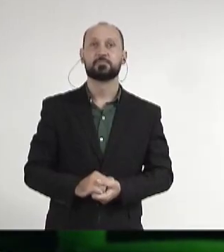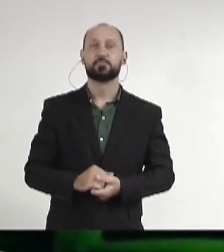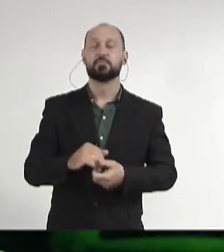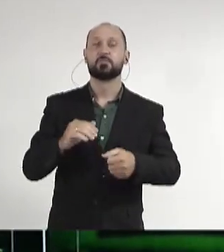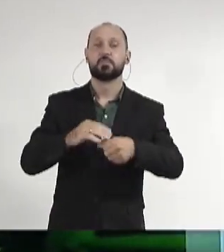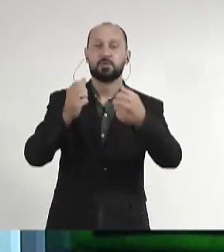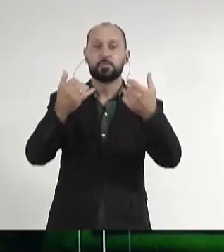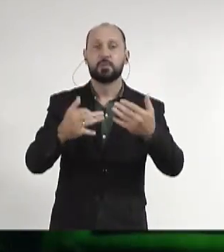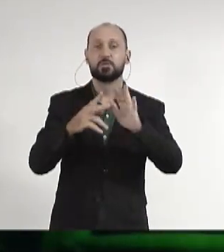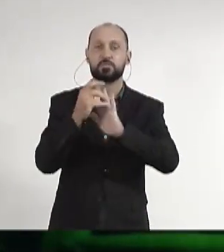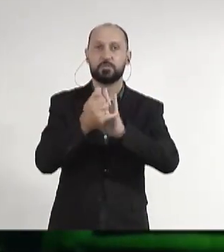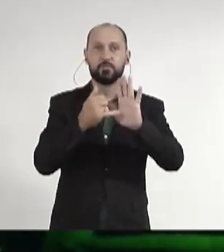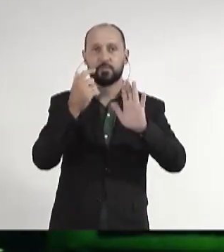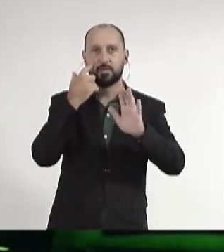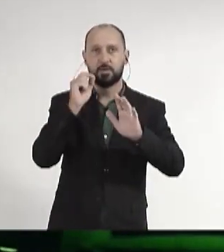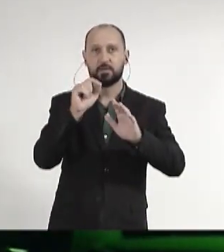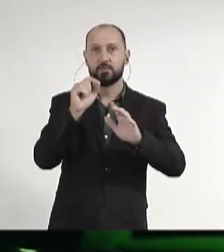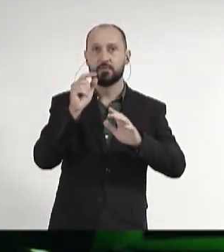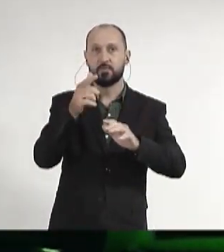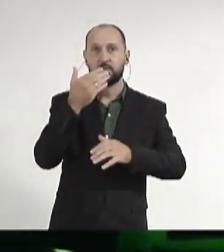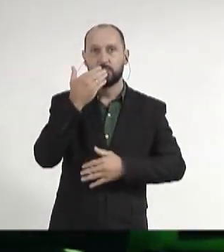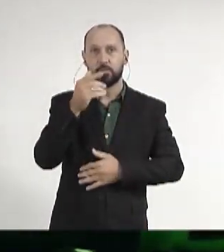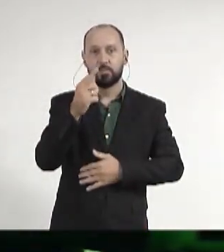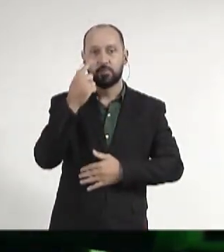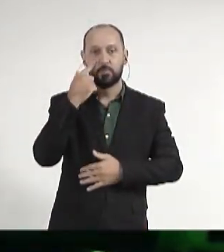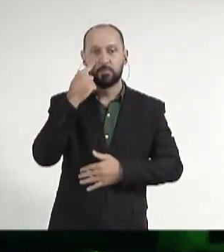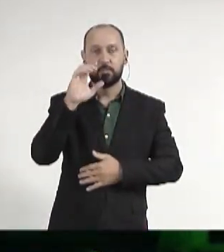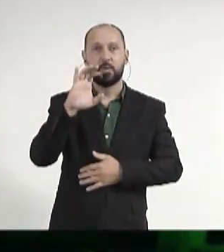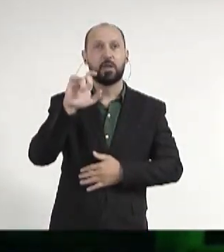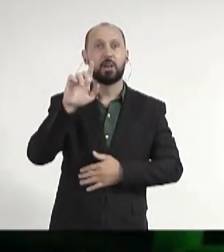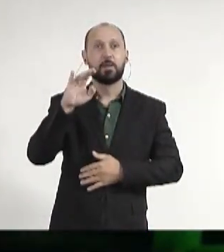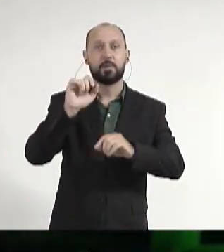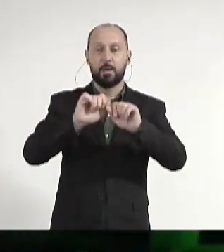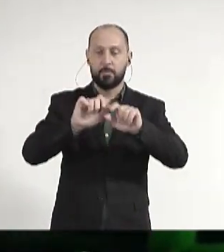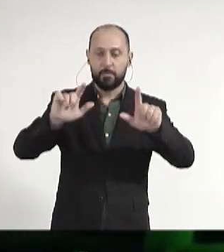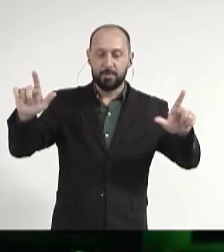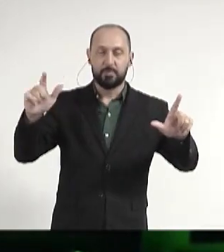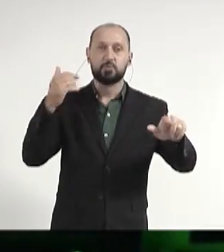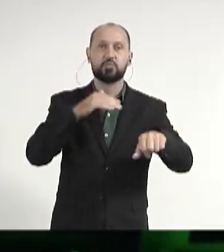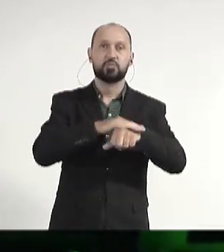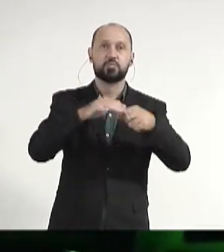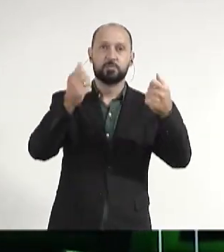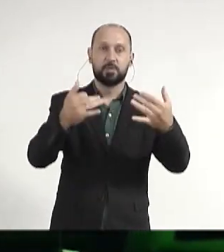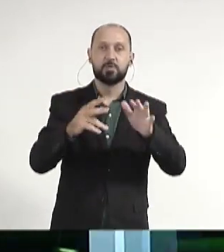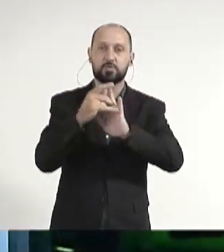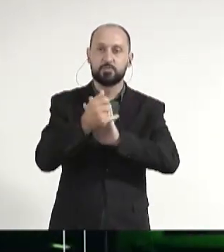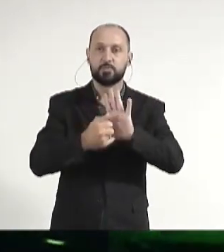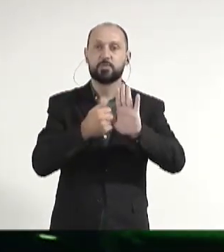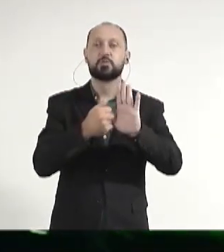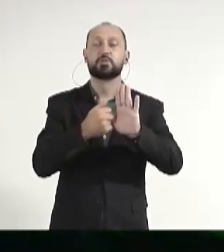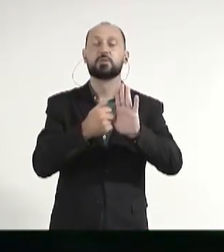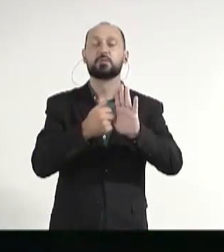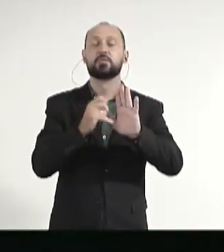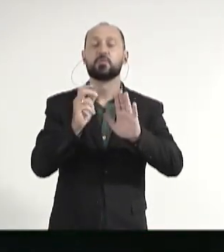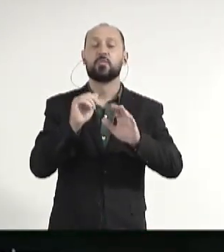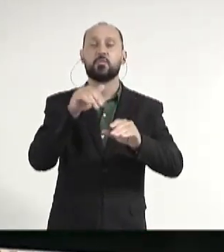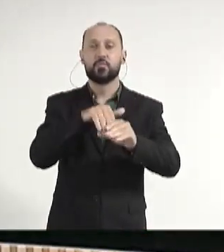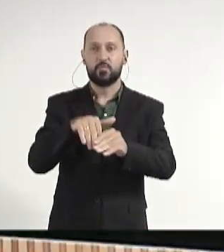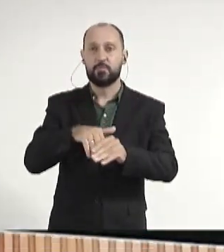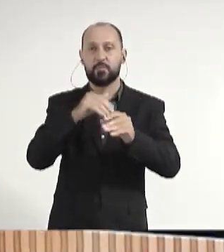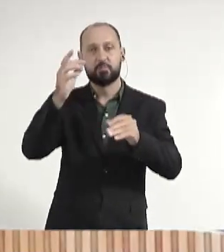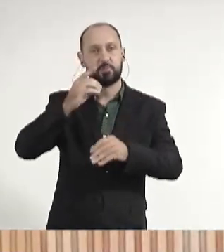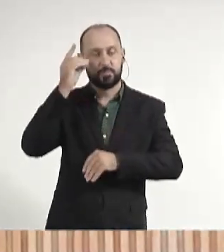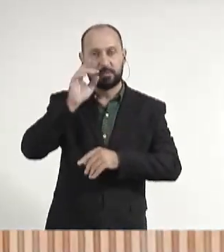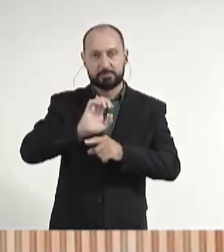falar dos projetos, que vamos ficar nessa então. Vou pedir para o Kleber abrir um pouquinho mais para a gente poder falar dos projetos que foram votados